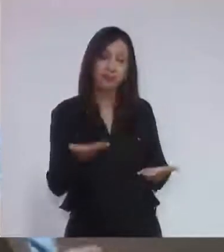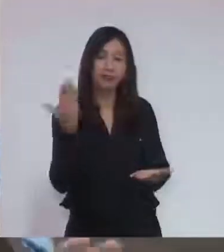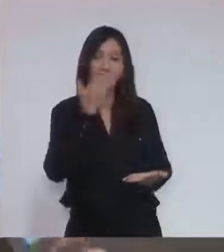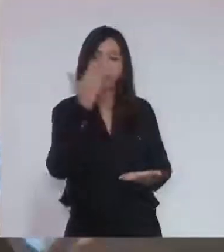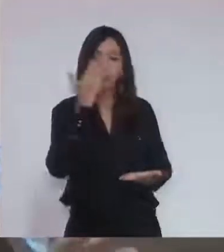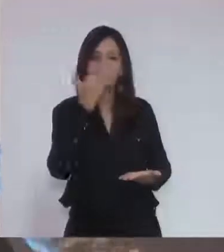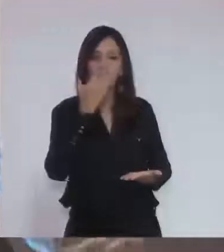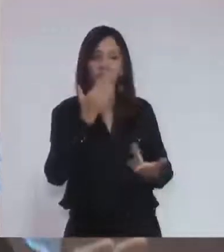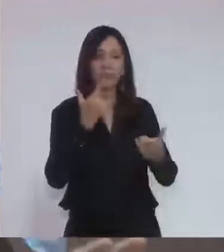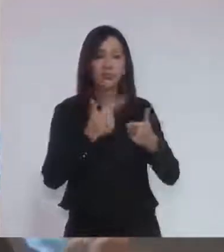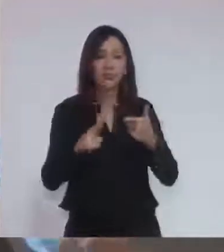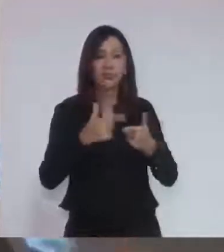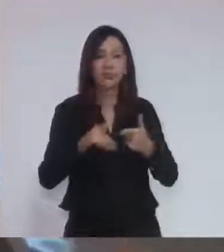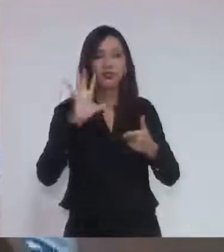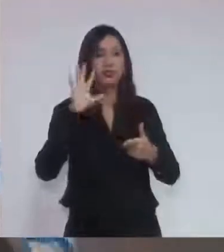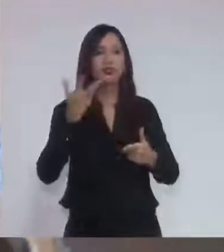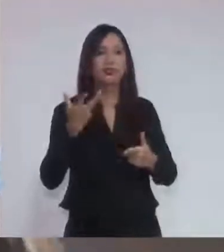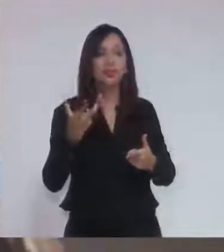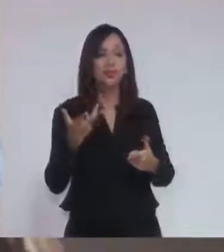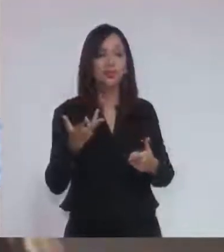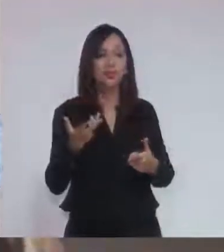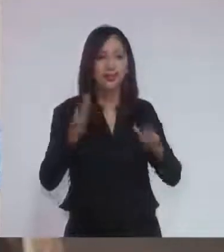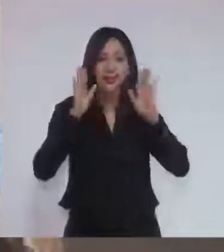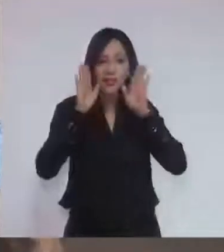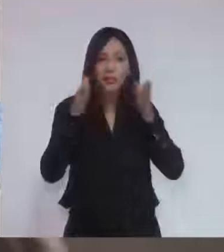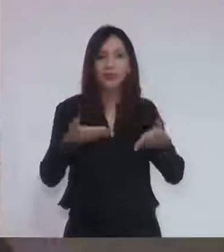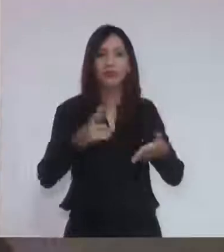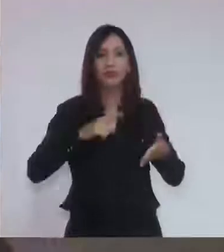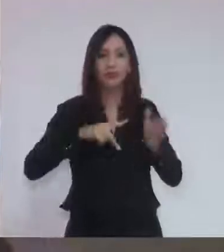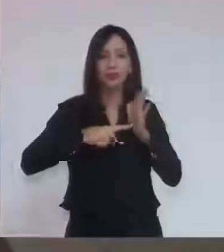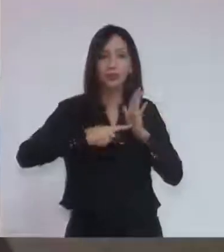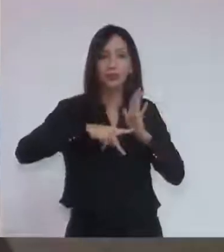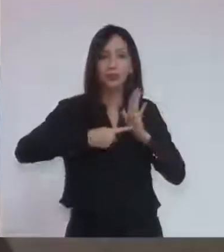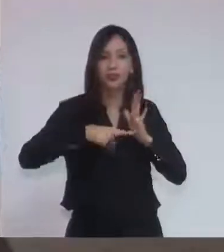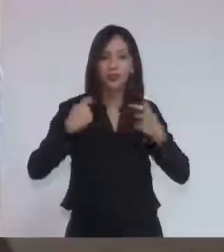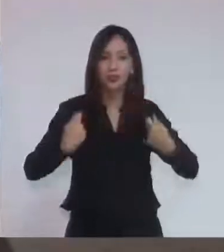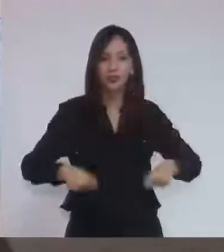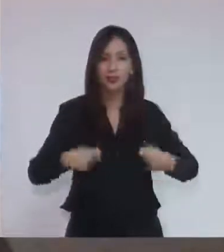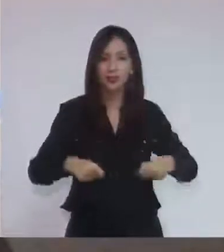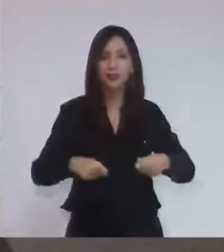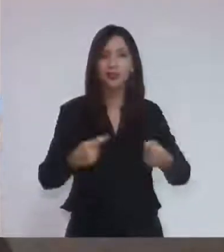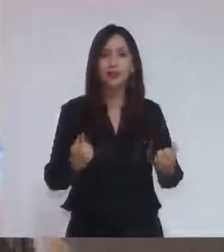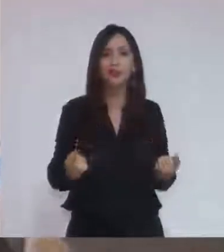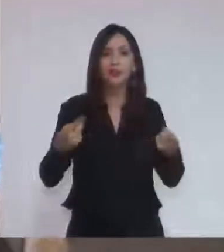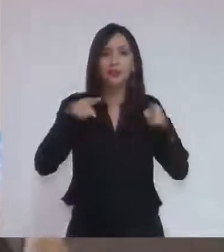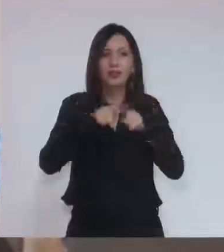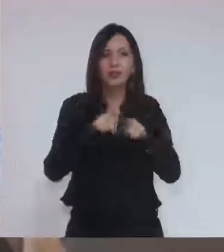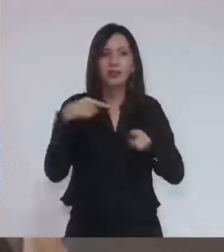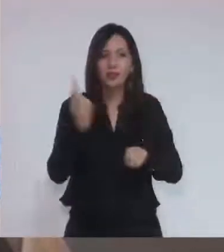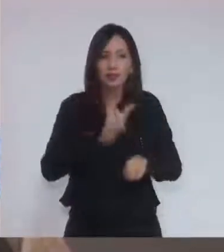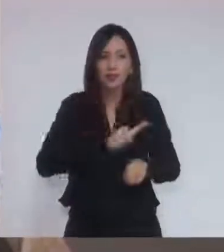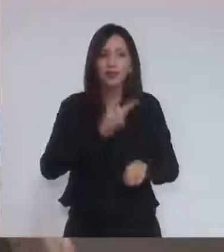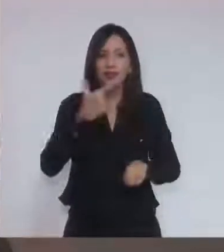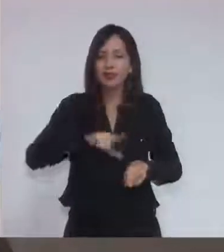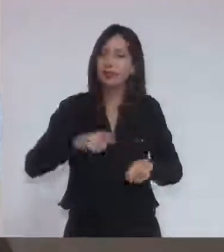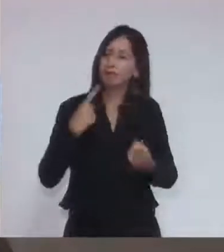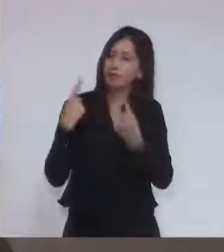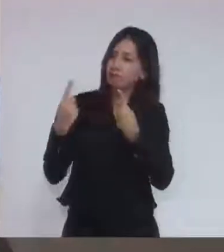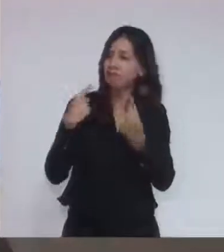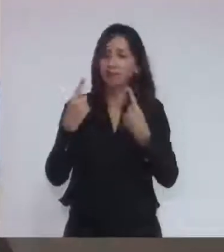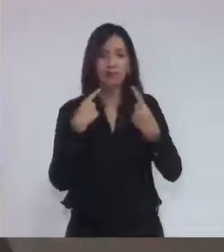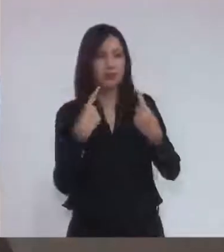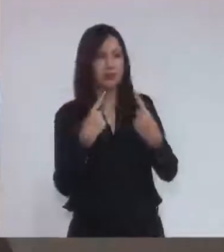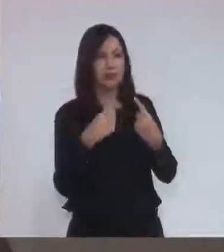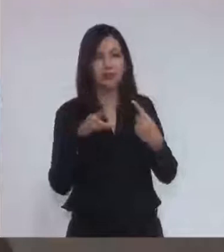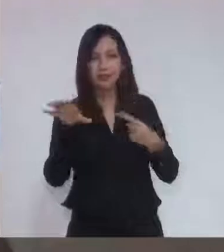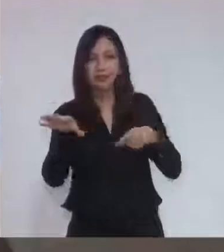dos problemas, específico no caso da negociação sindical. É necessário uma retomada do diálogo, das duas